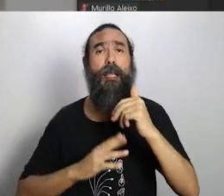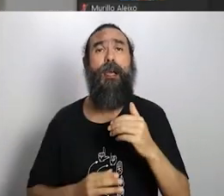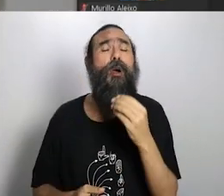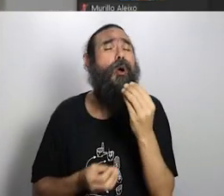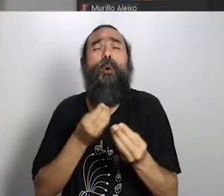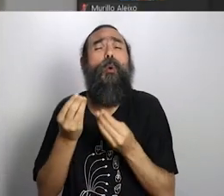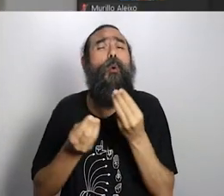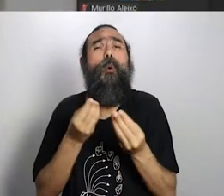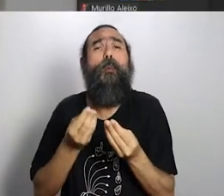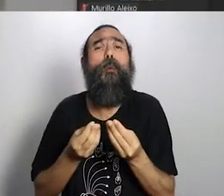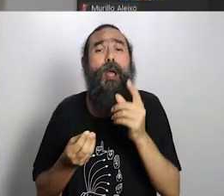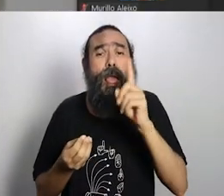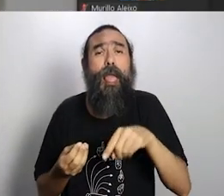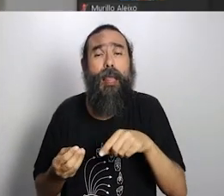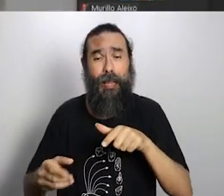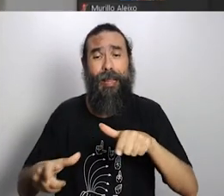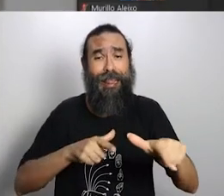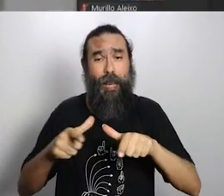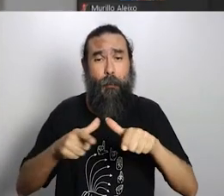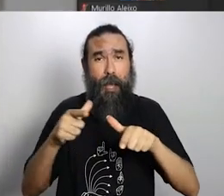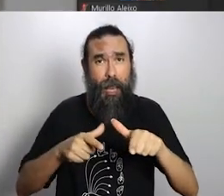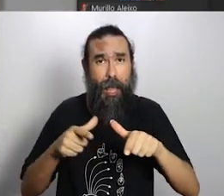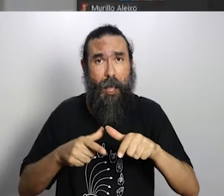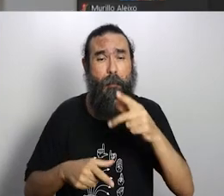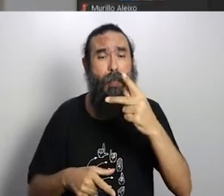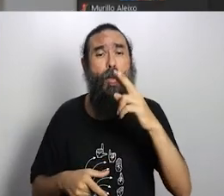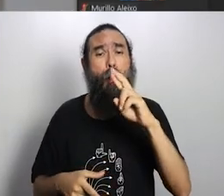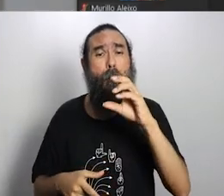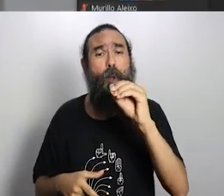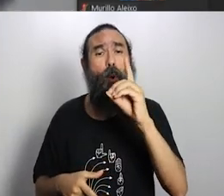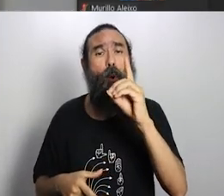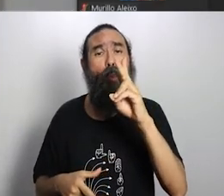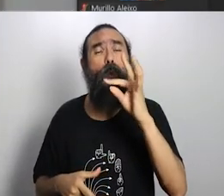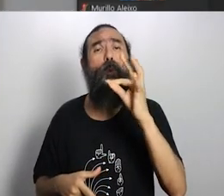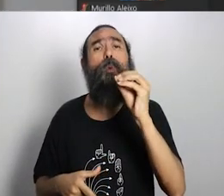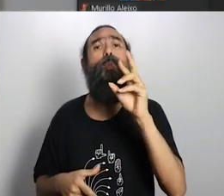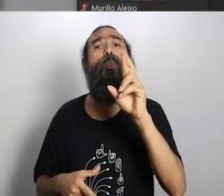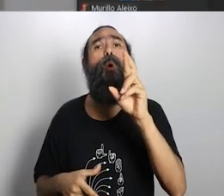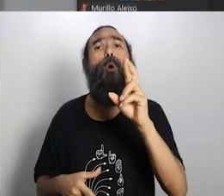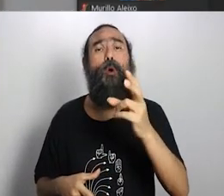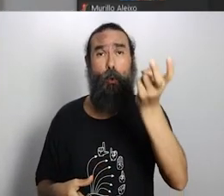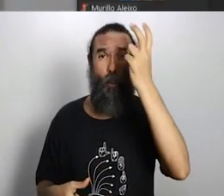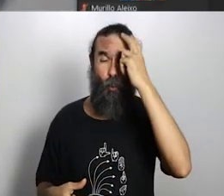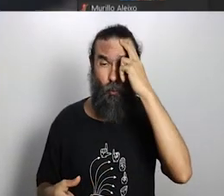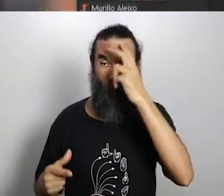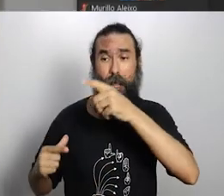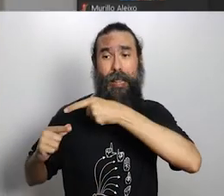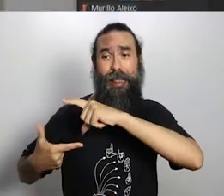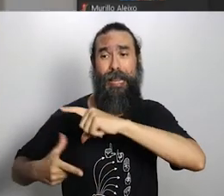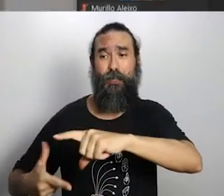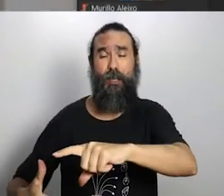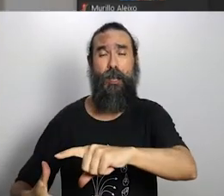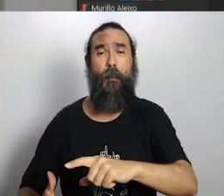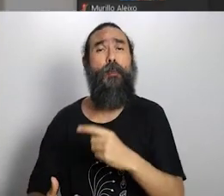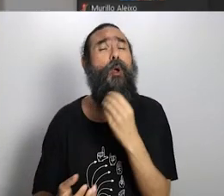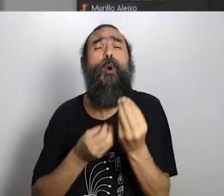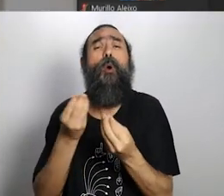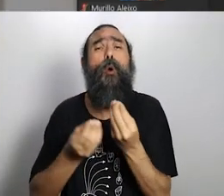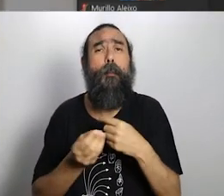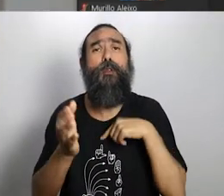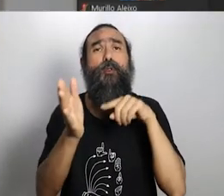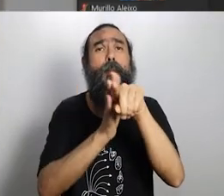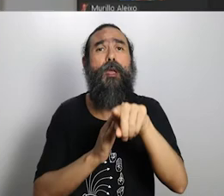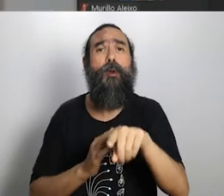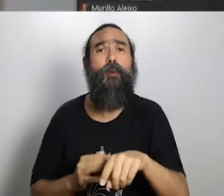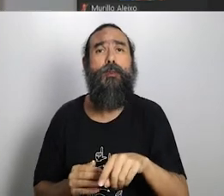é? Porque você não é artista de um grupo de sertanejo, nem de um grupo de pop rock, nem de um grupo... Você é artista. Você